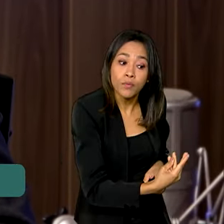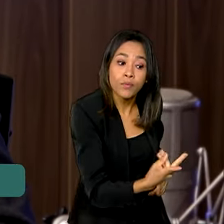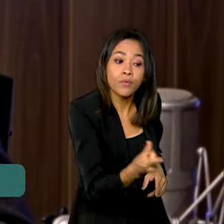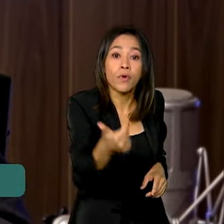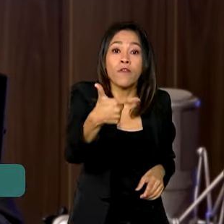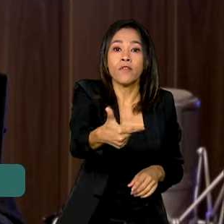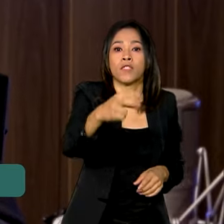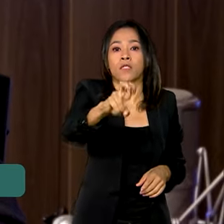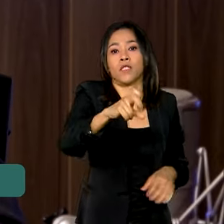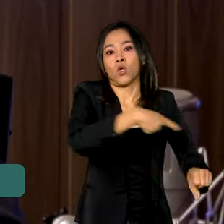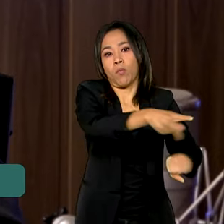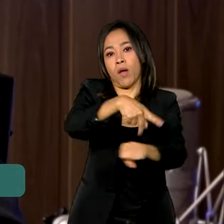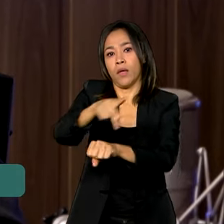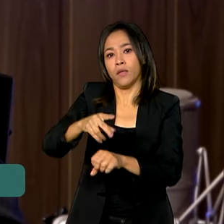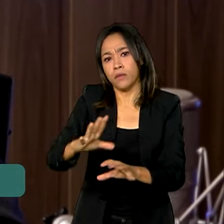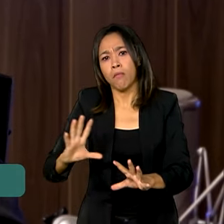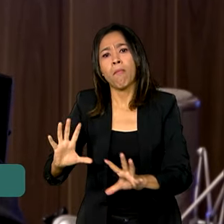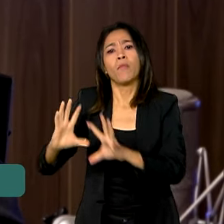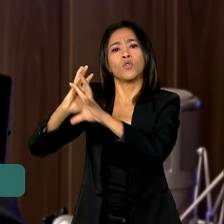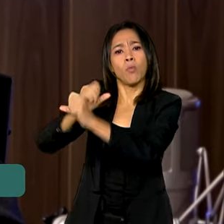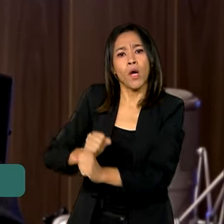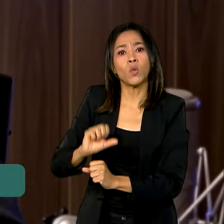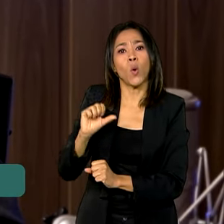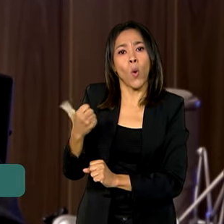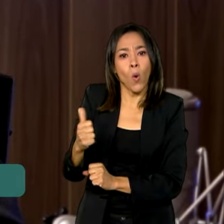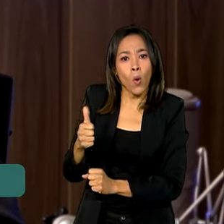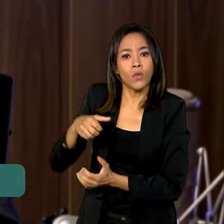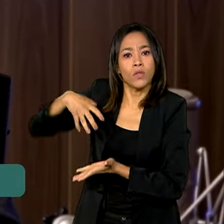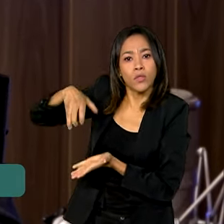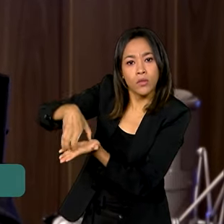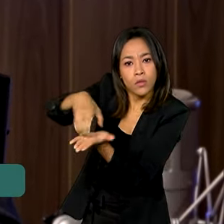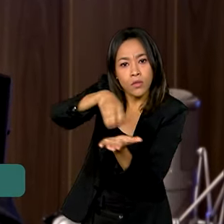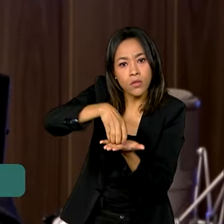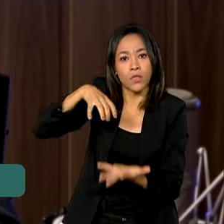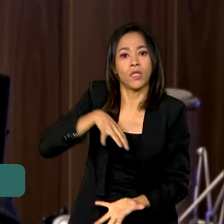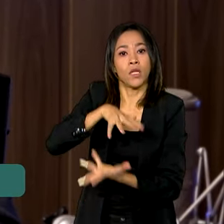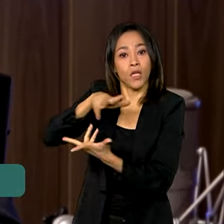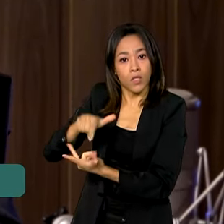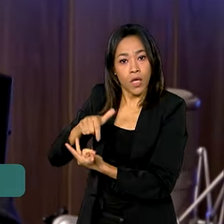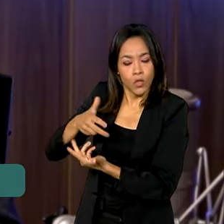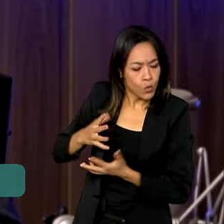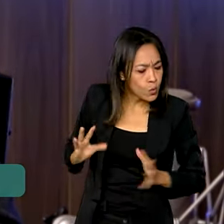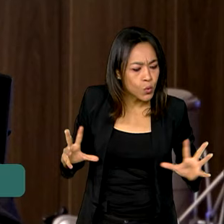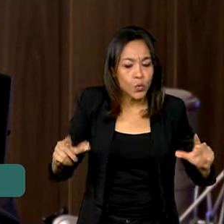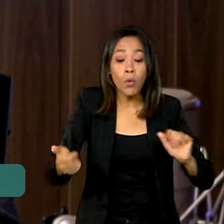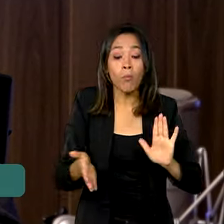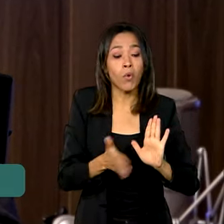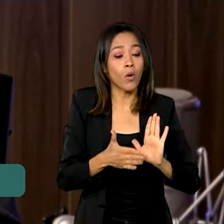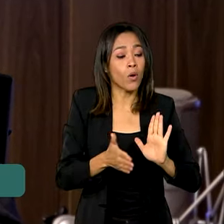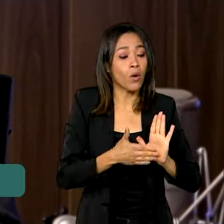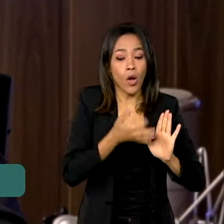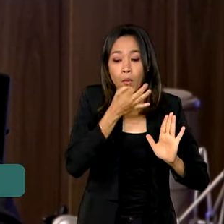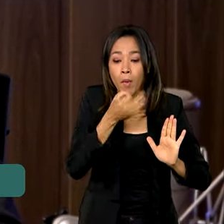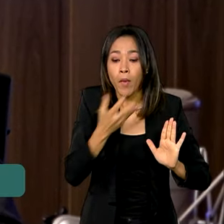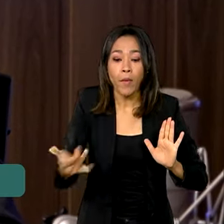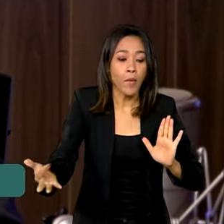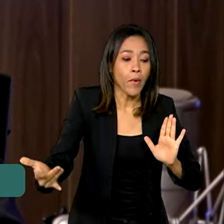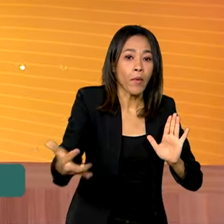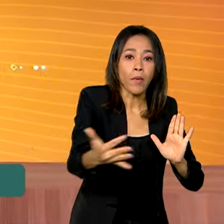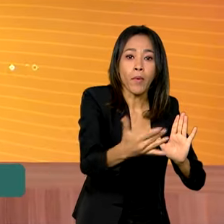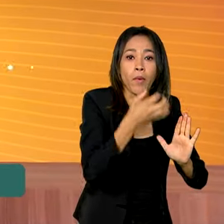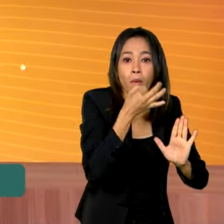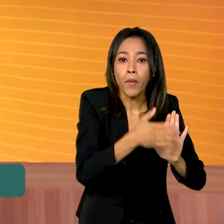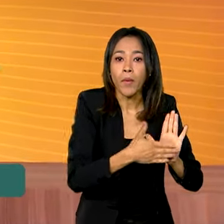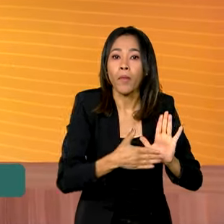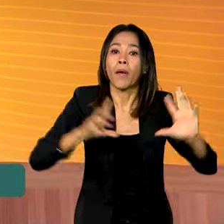mais 11 organismos internacionais também propormos soluções para diminuir